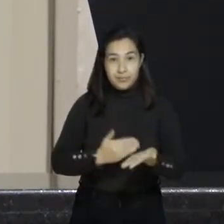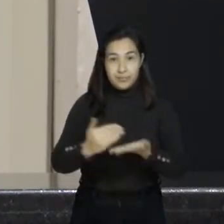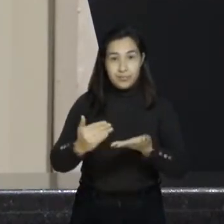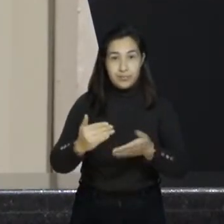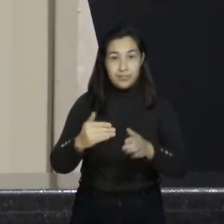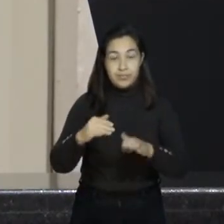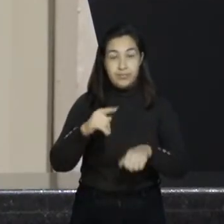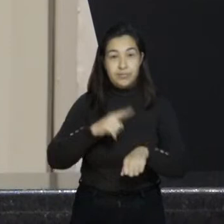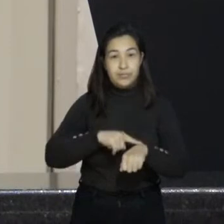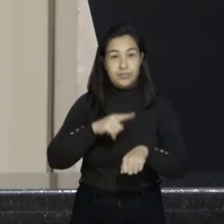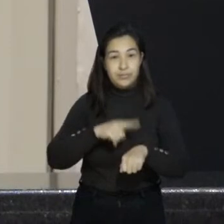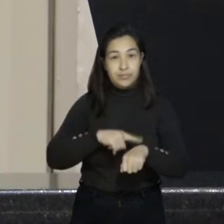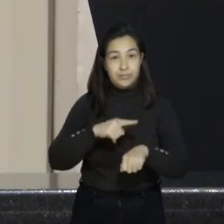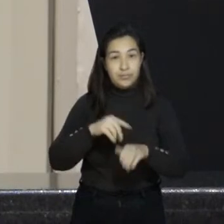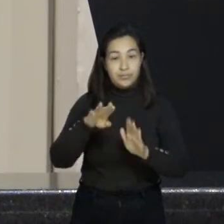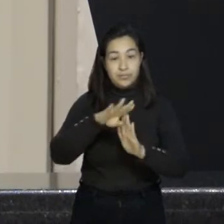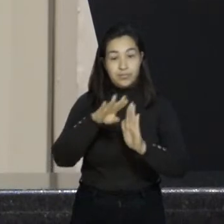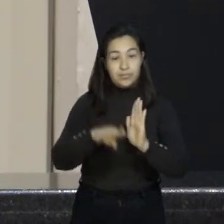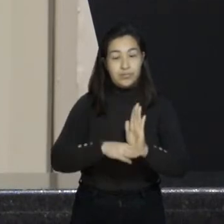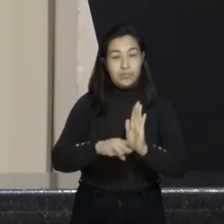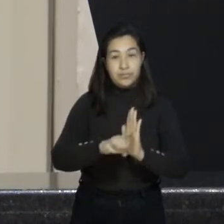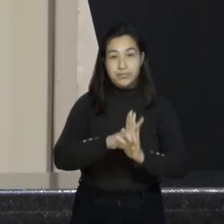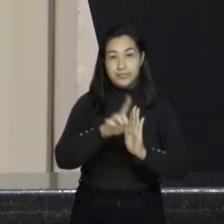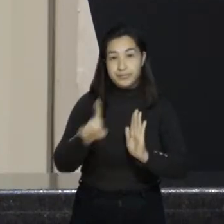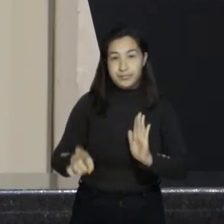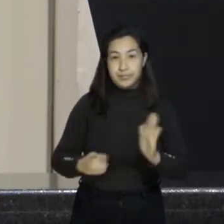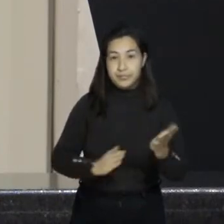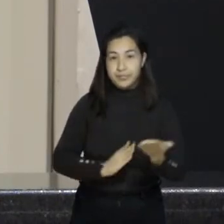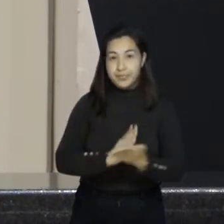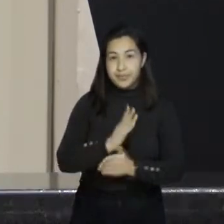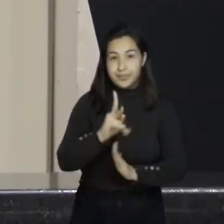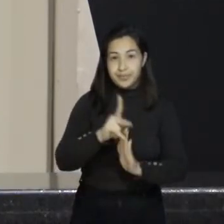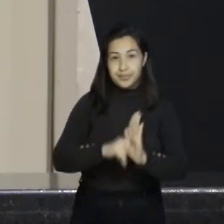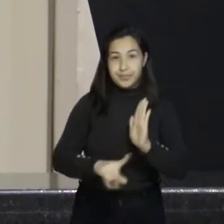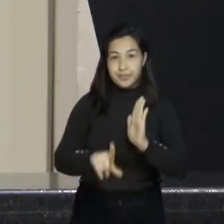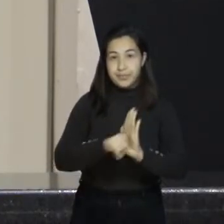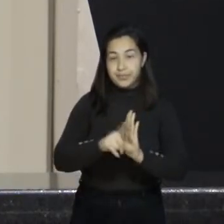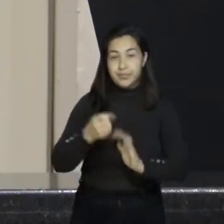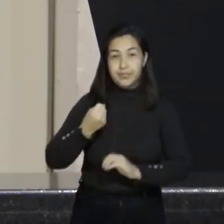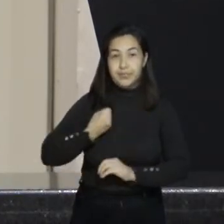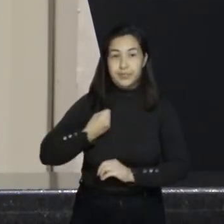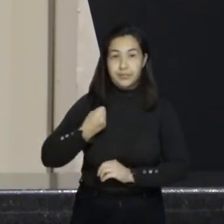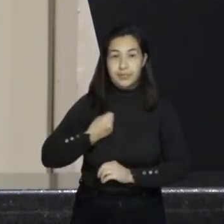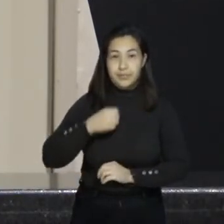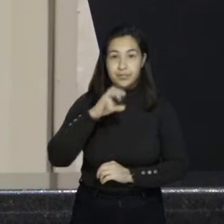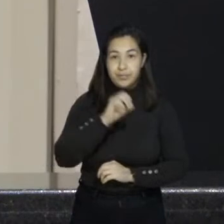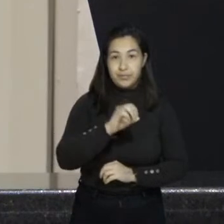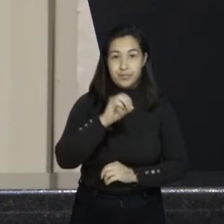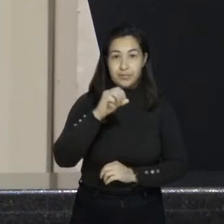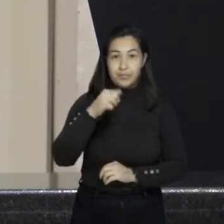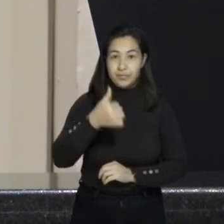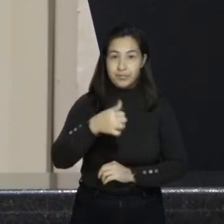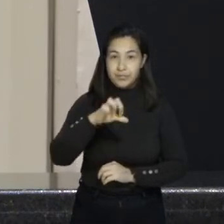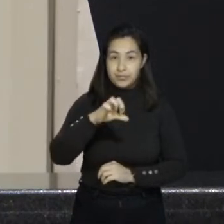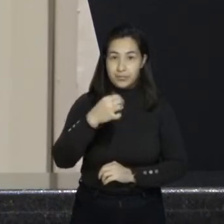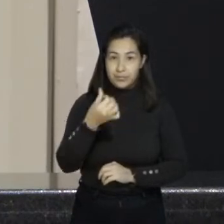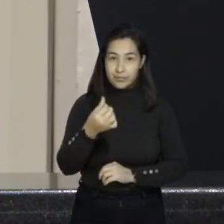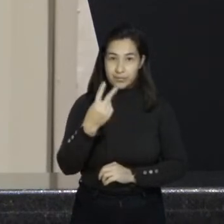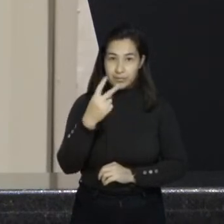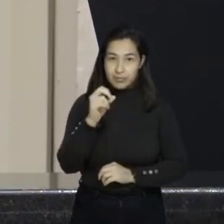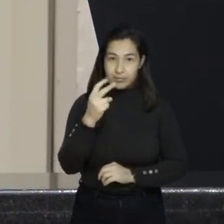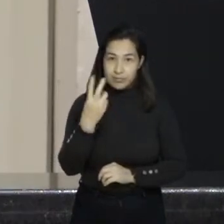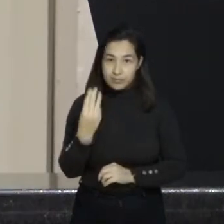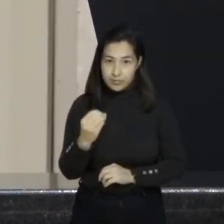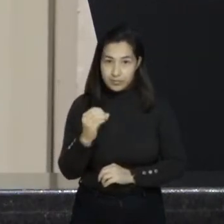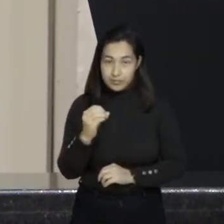dia foram aprovadas as redações finais exaradas nos projetos de lei 0.196 2020 e